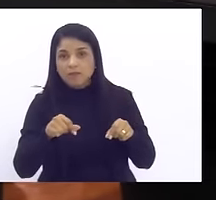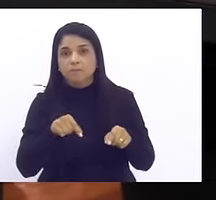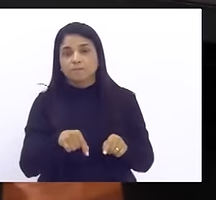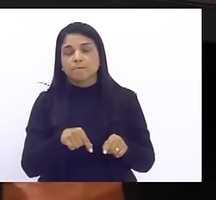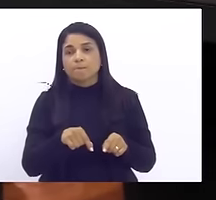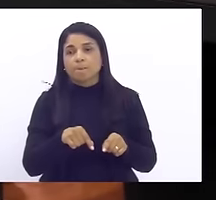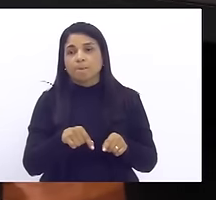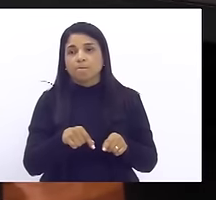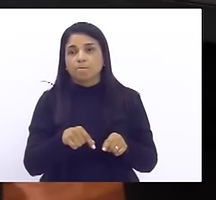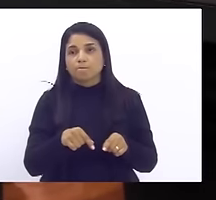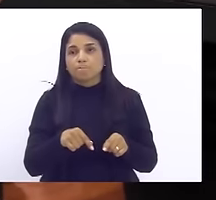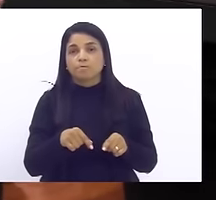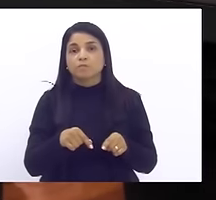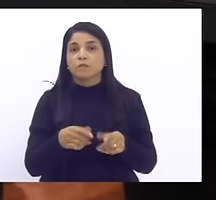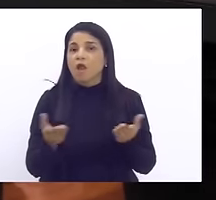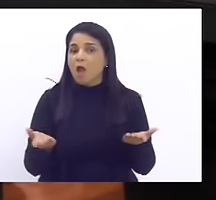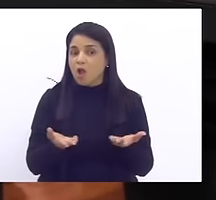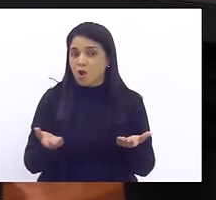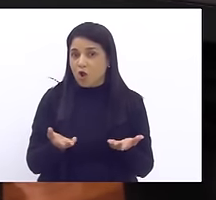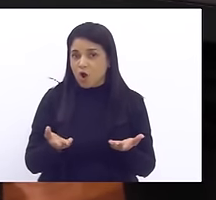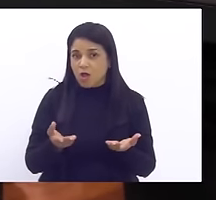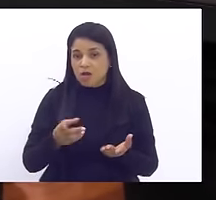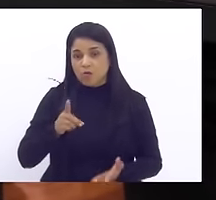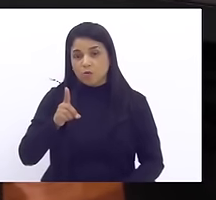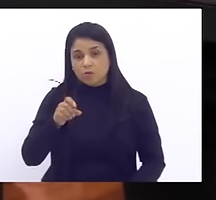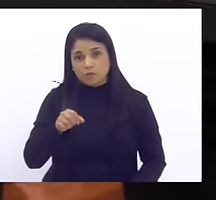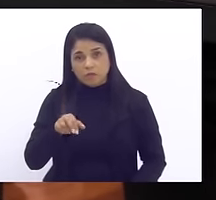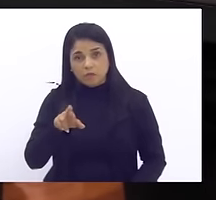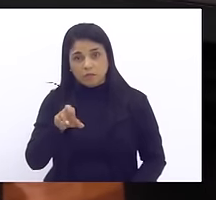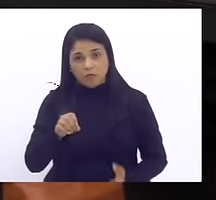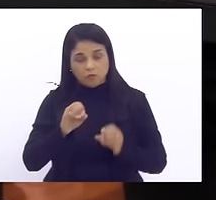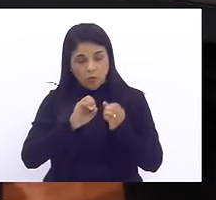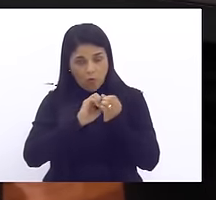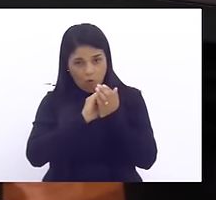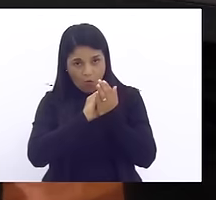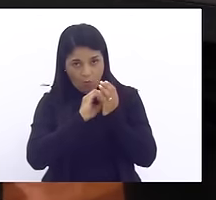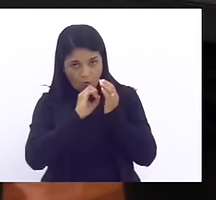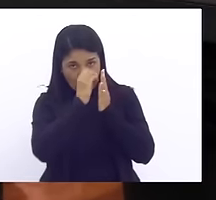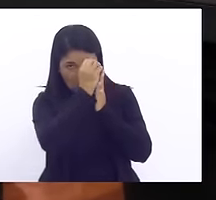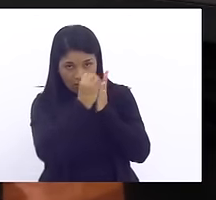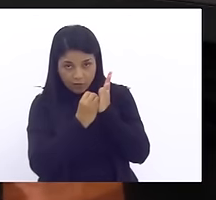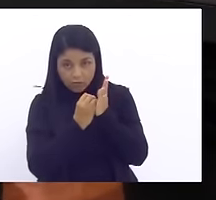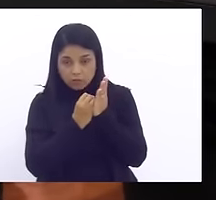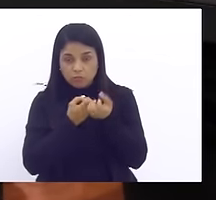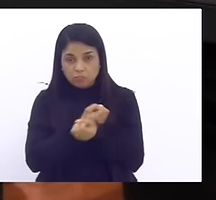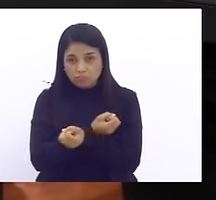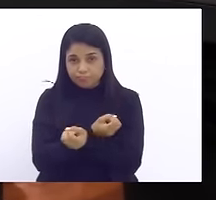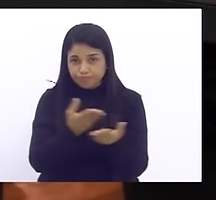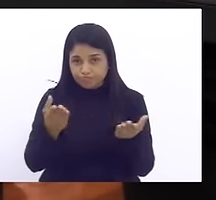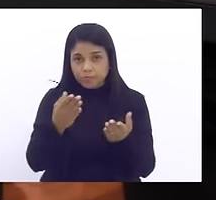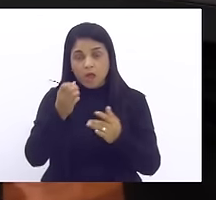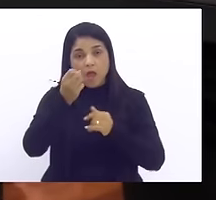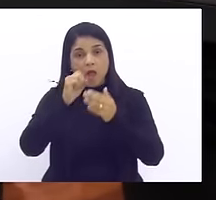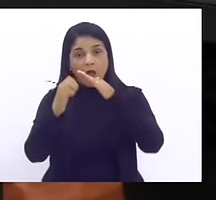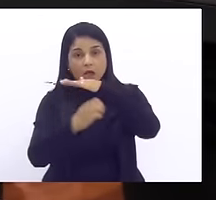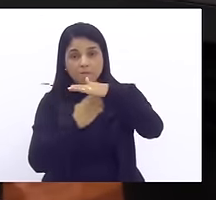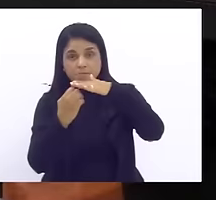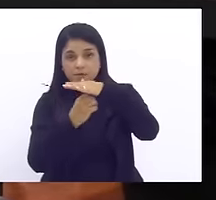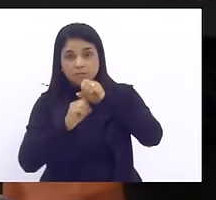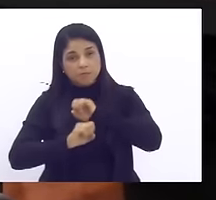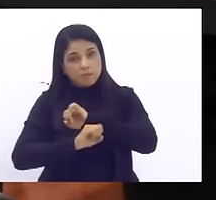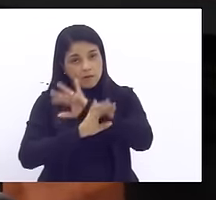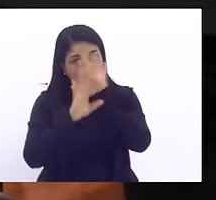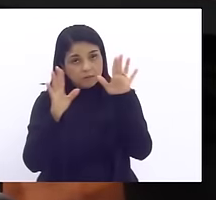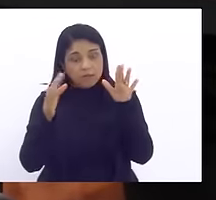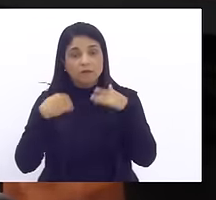que foi agora ventilar e trazido ao deto dentro disparou um ofício para empresa para que pudesse esclarecer isso daqui e vai tomar